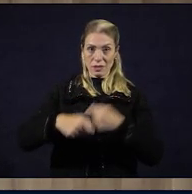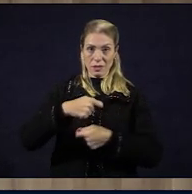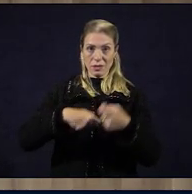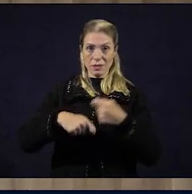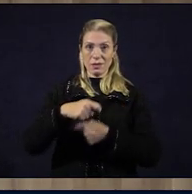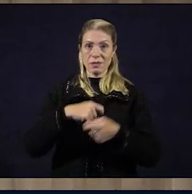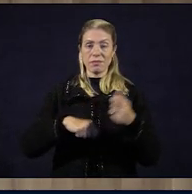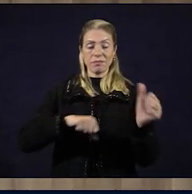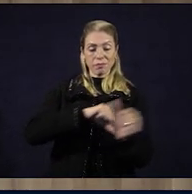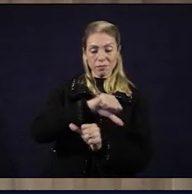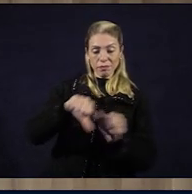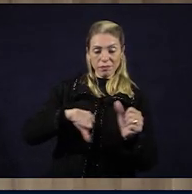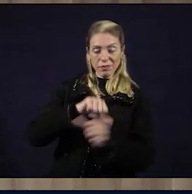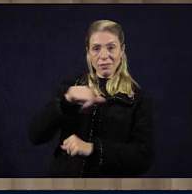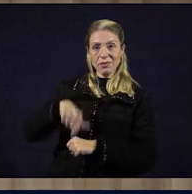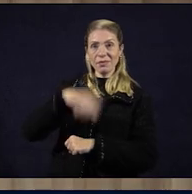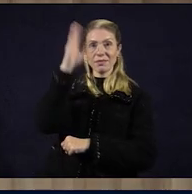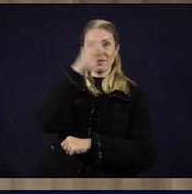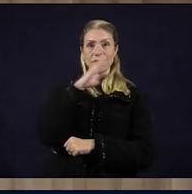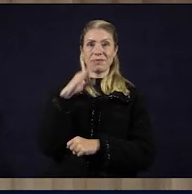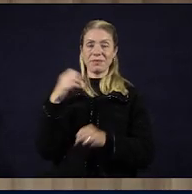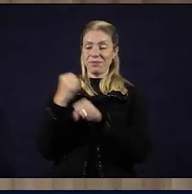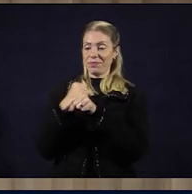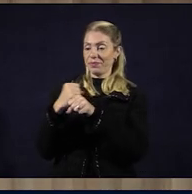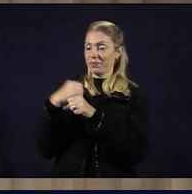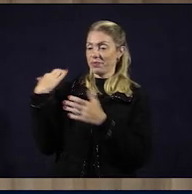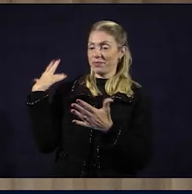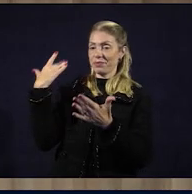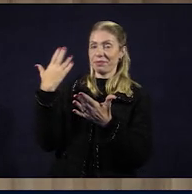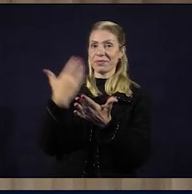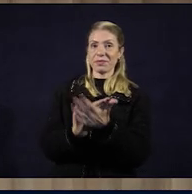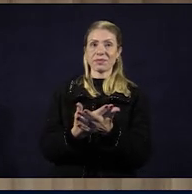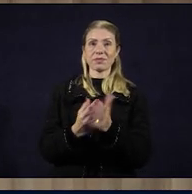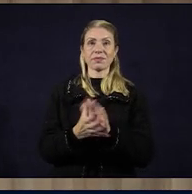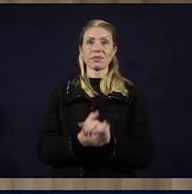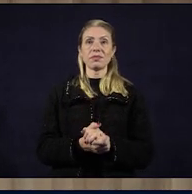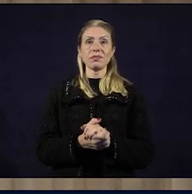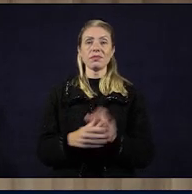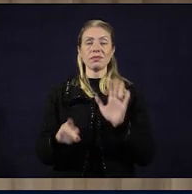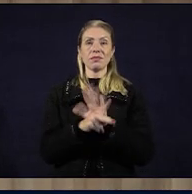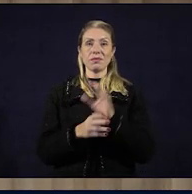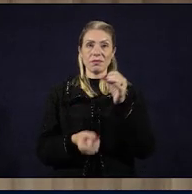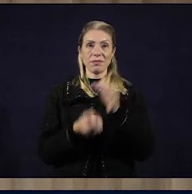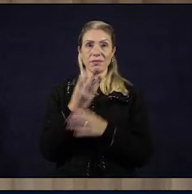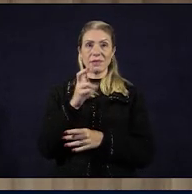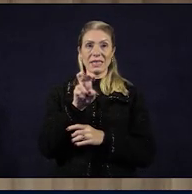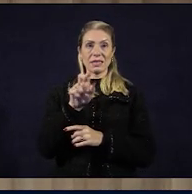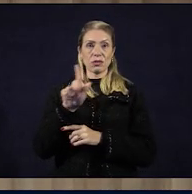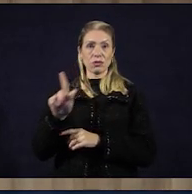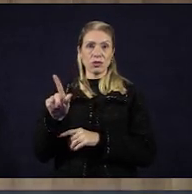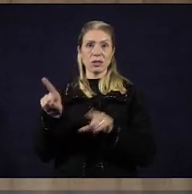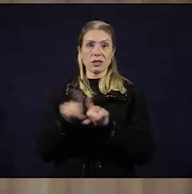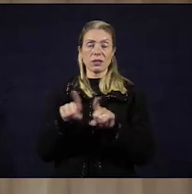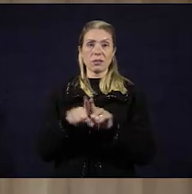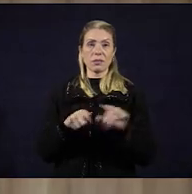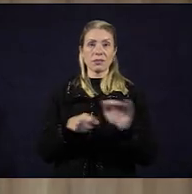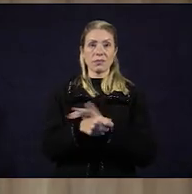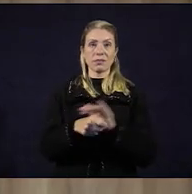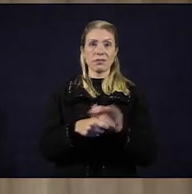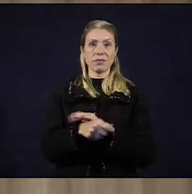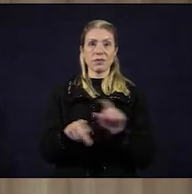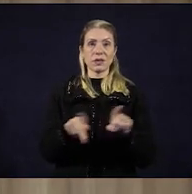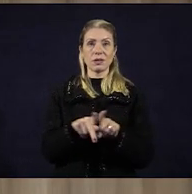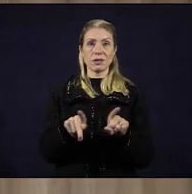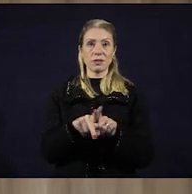que o Brasil passou nesses últimos anos com Advento do 5g com volume de investimentos em